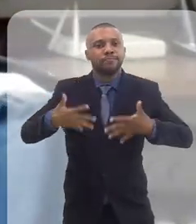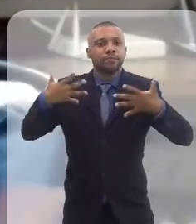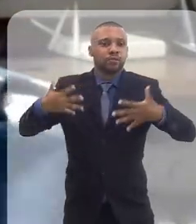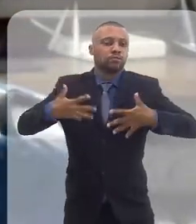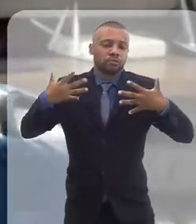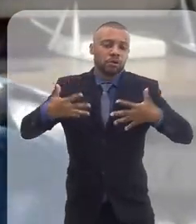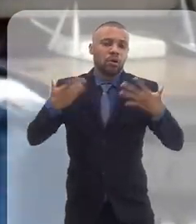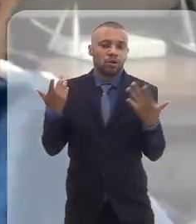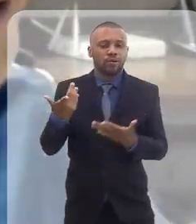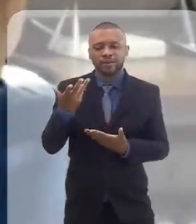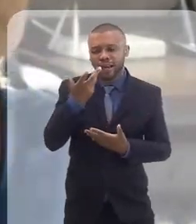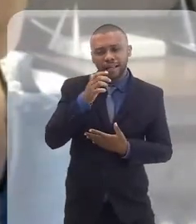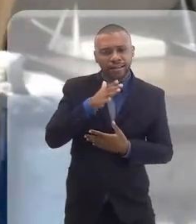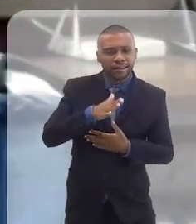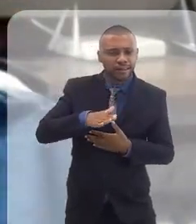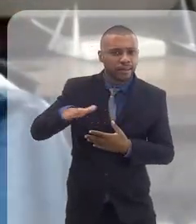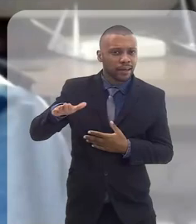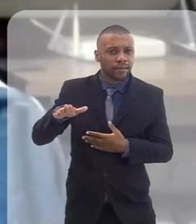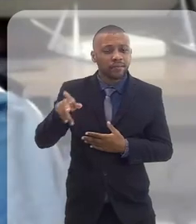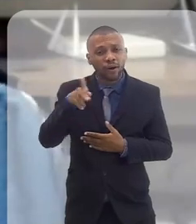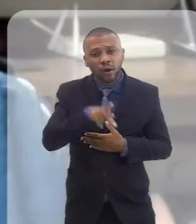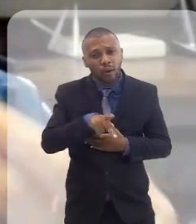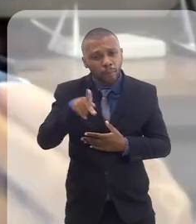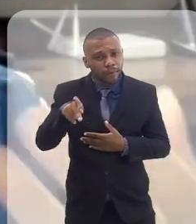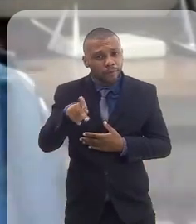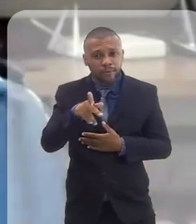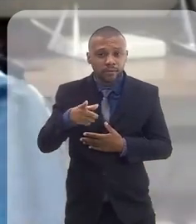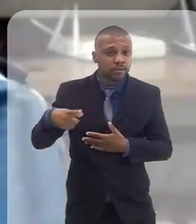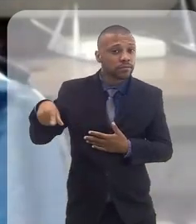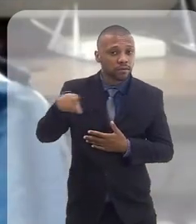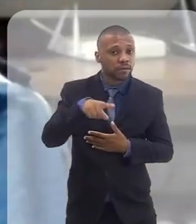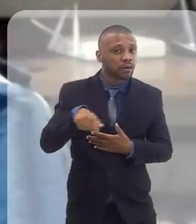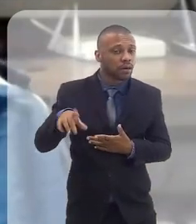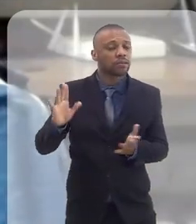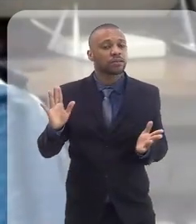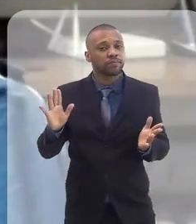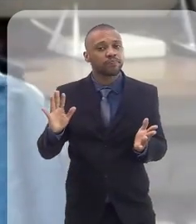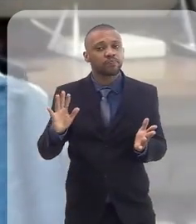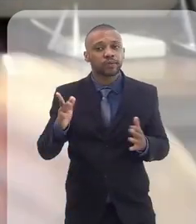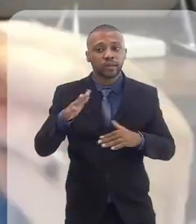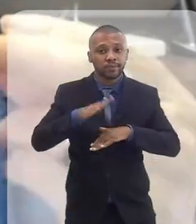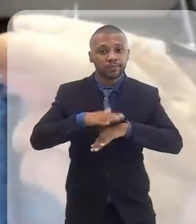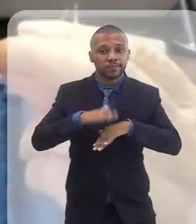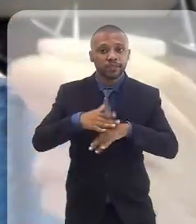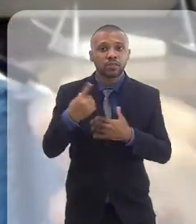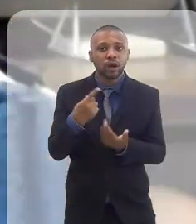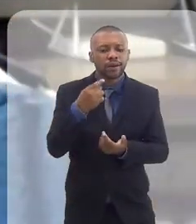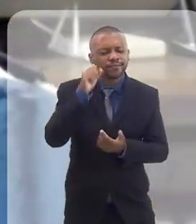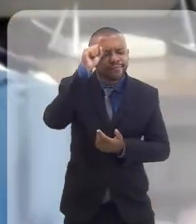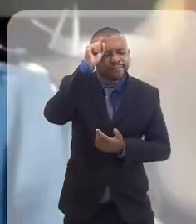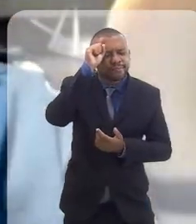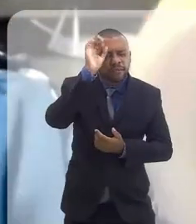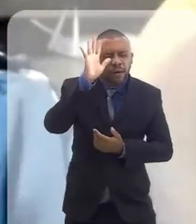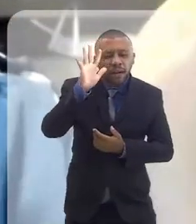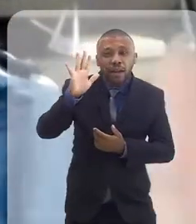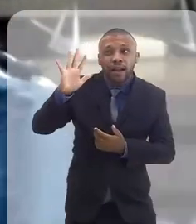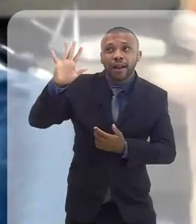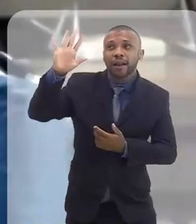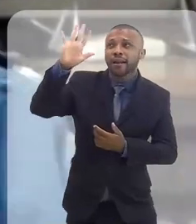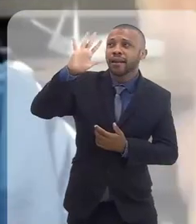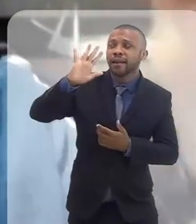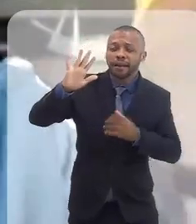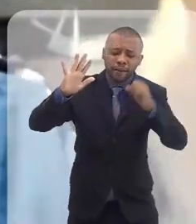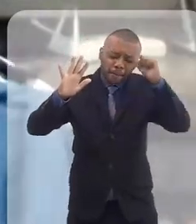chamou, o que me motivou quando eu era pequenininha, foram os professores que faziam a gente